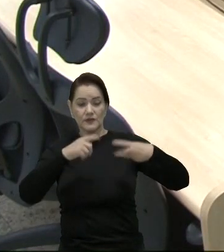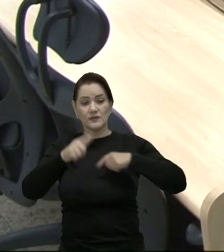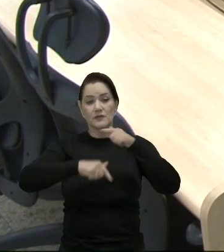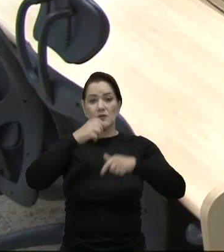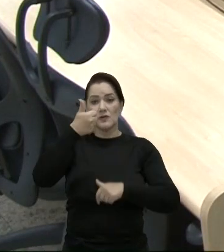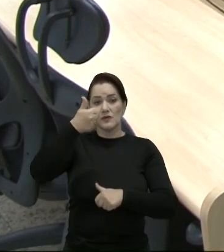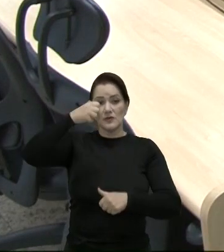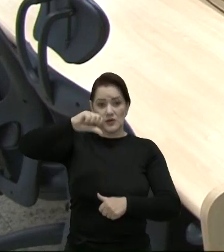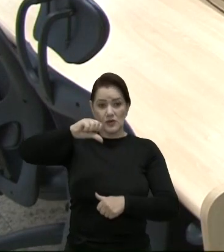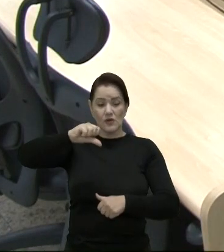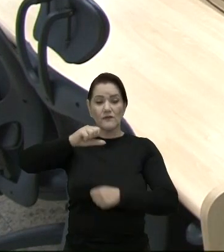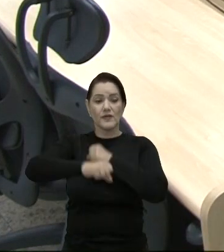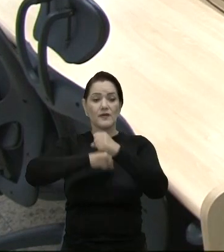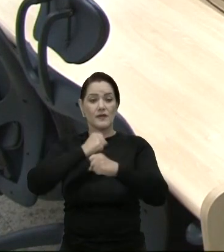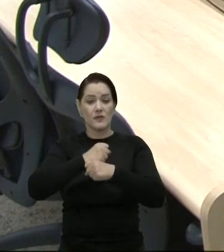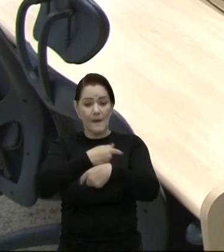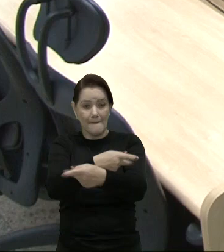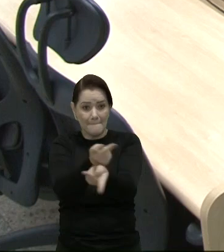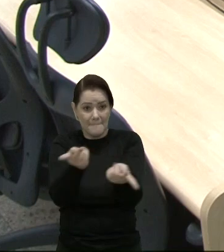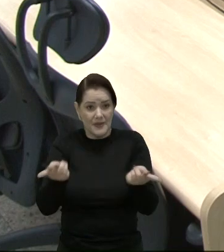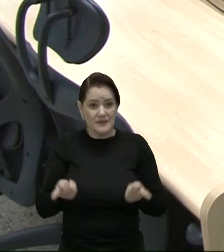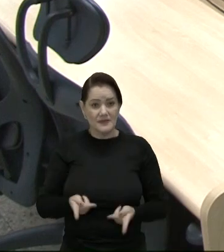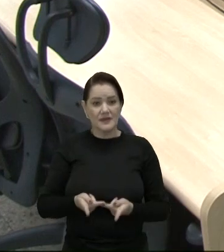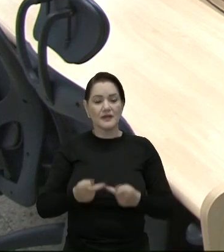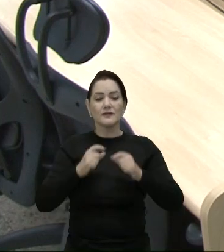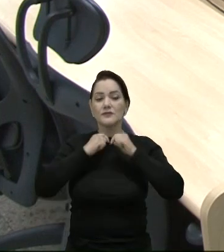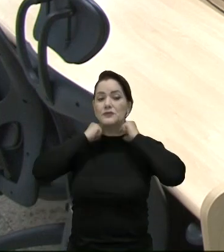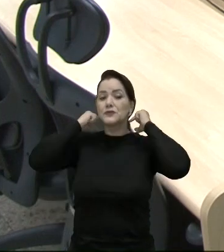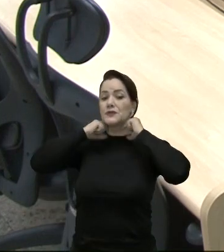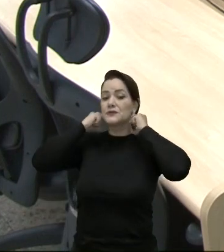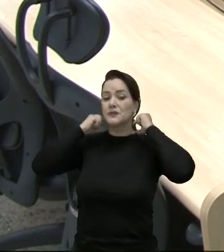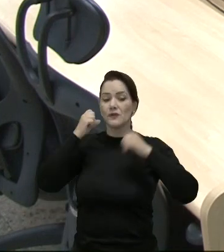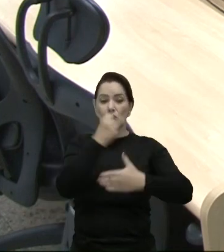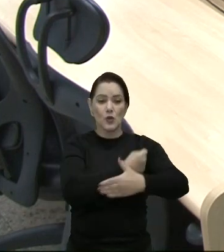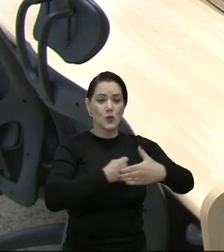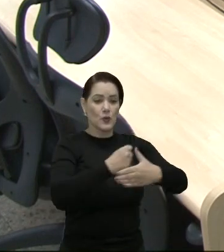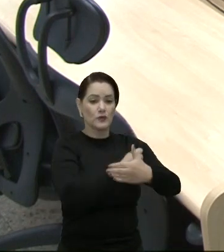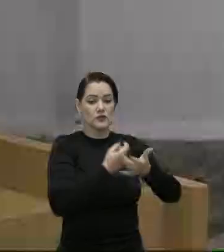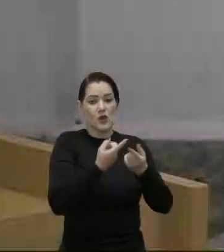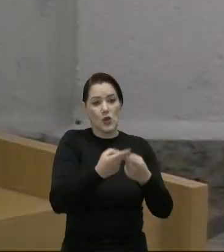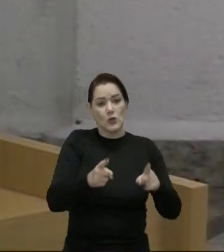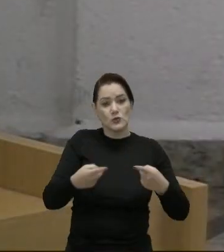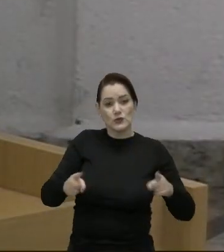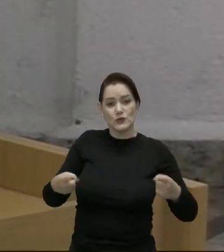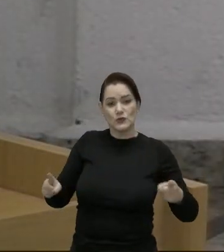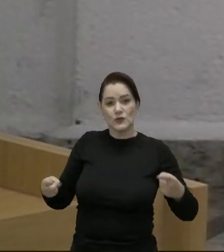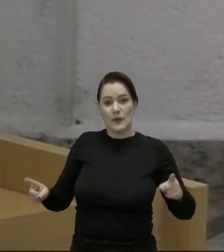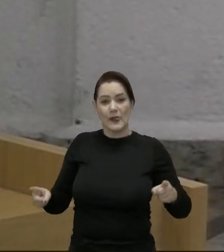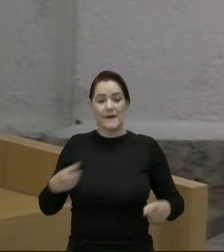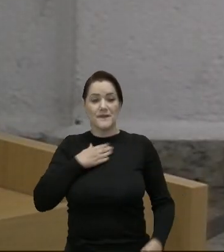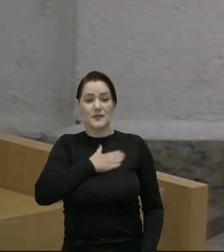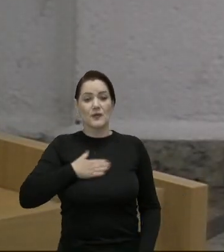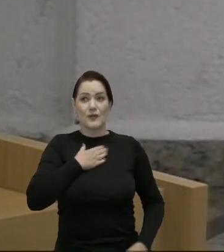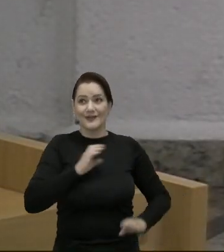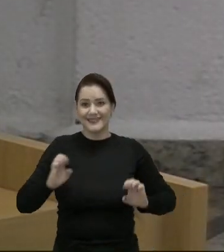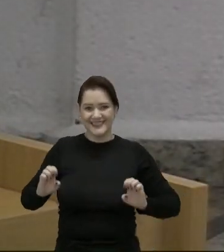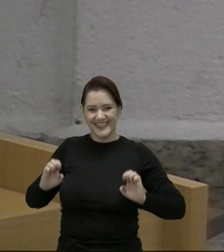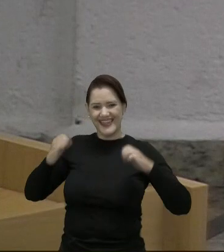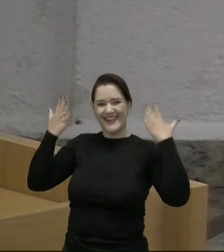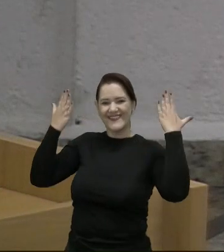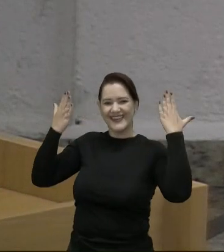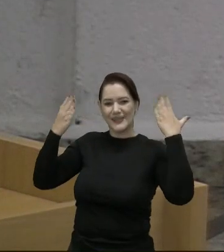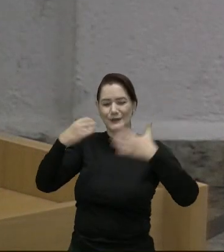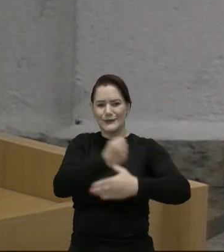anos em pizzaria, foi garçom, cozinheira e churrasqueira. Gosta da área de eventos e